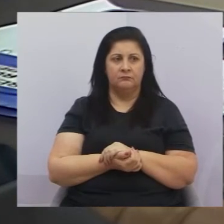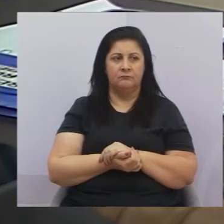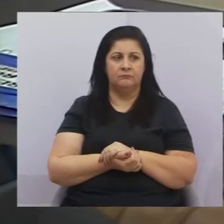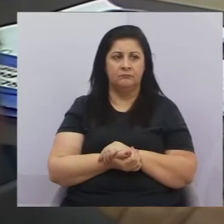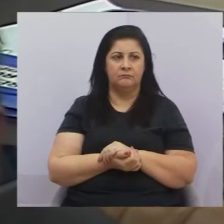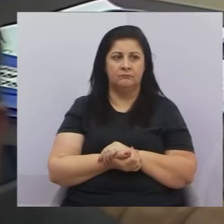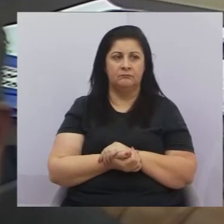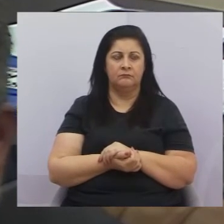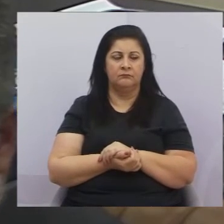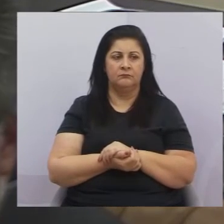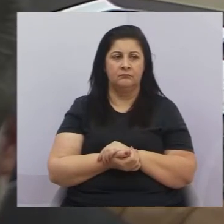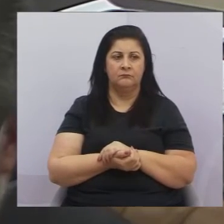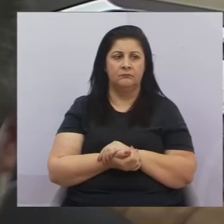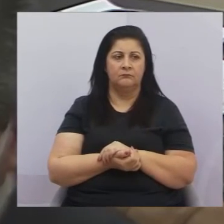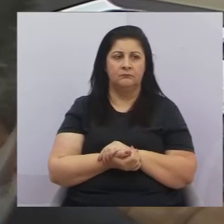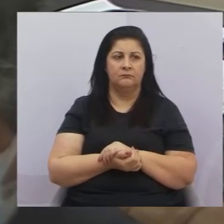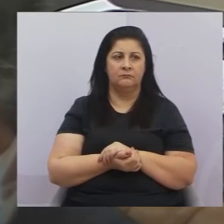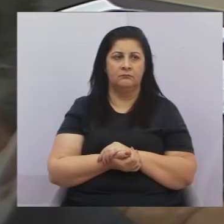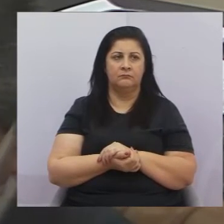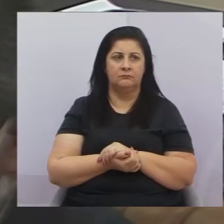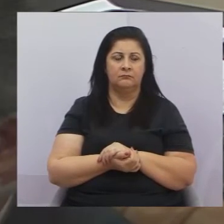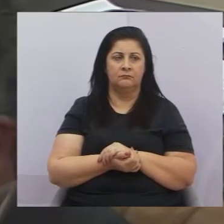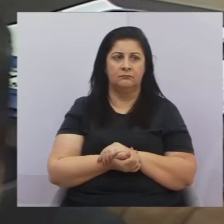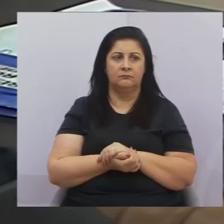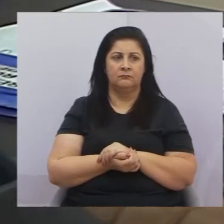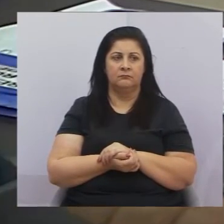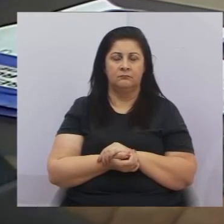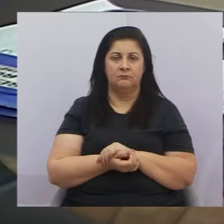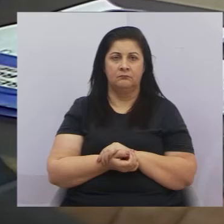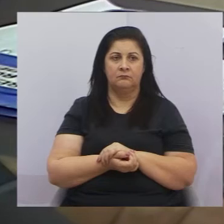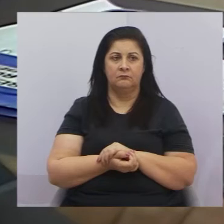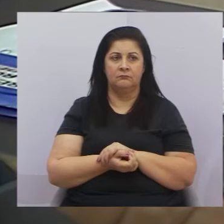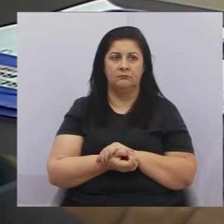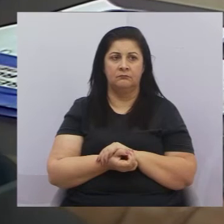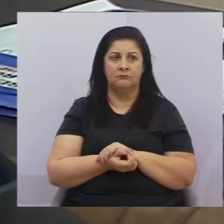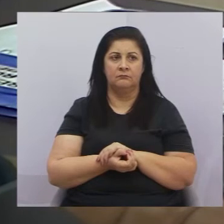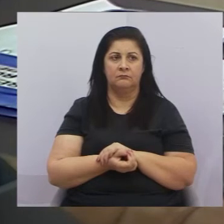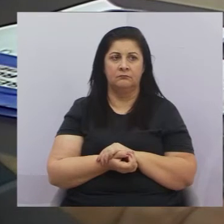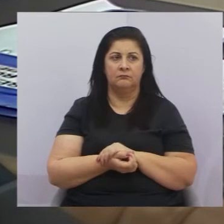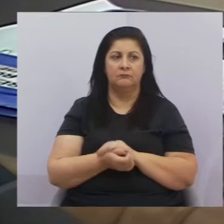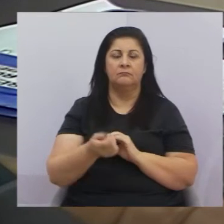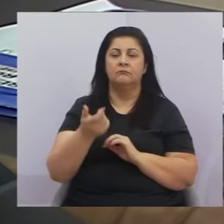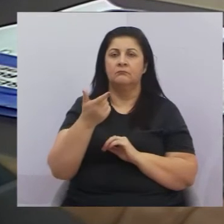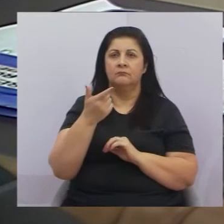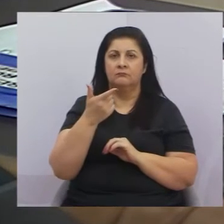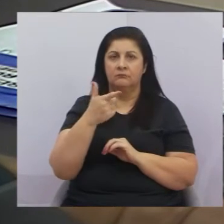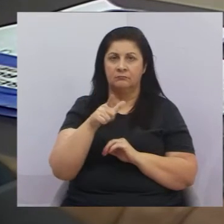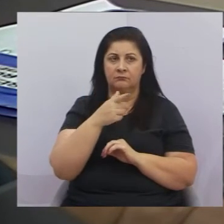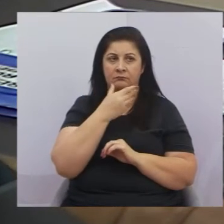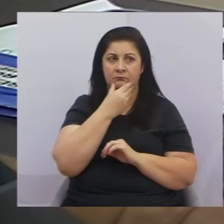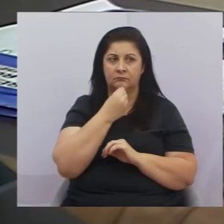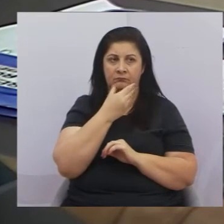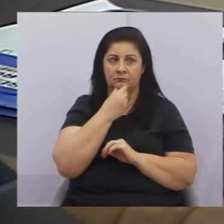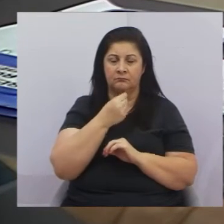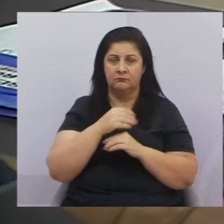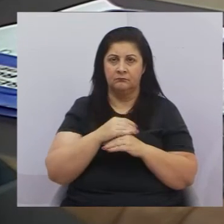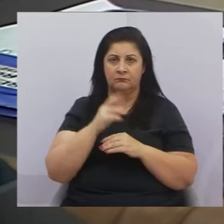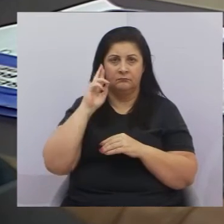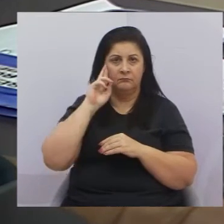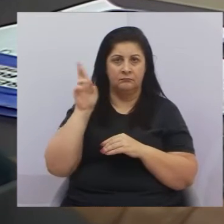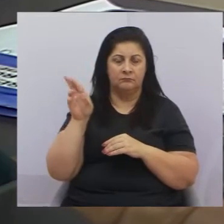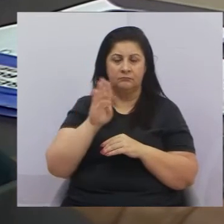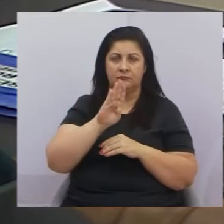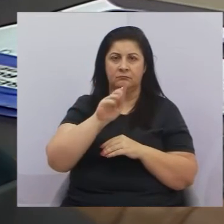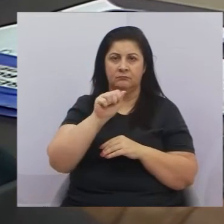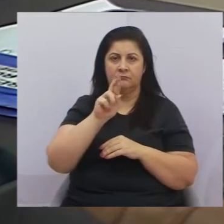Agora aqui, essa outra foto, é do Vadinho, do bar. Está vendo? Está o morador